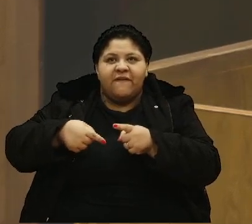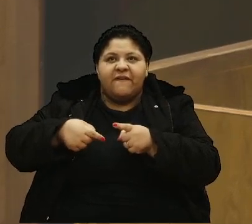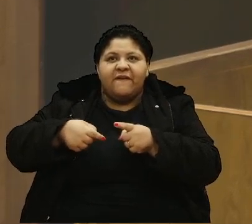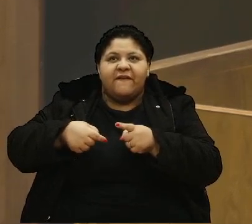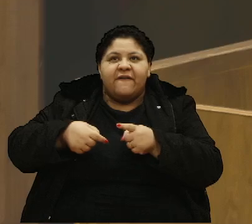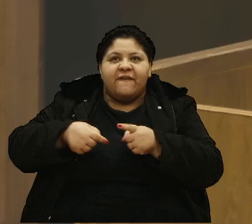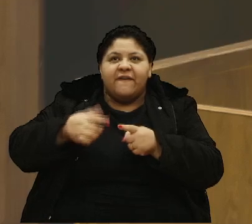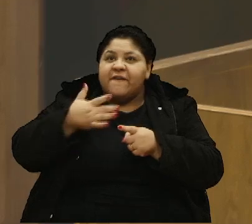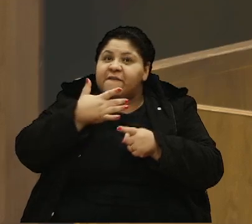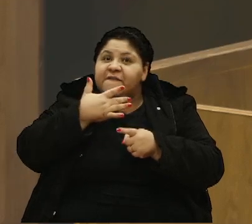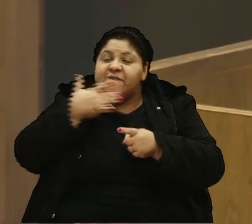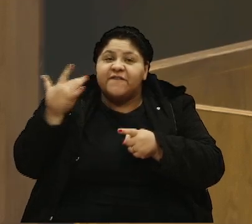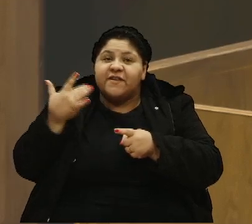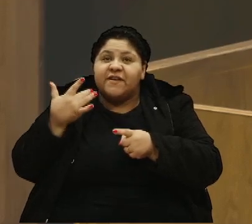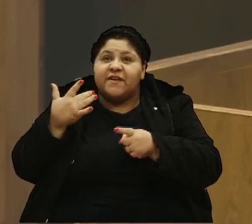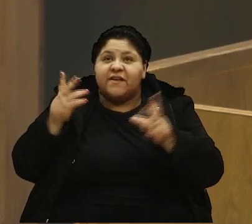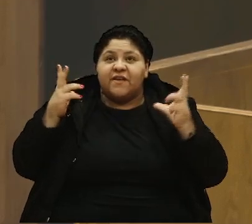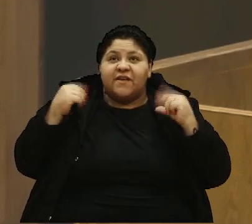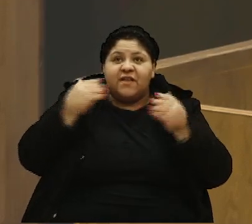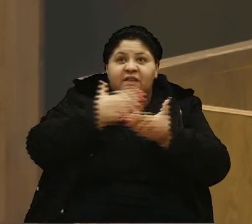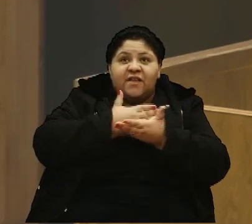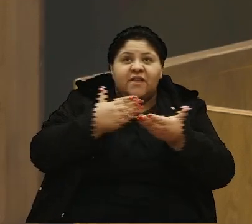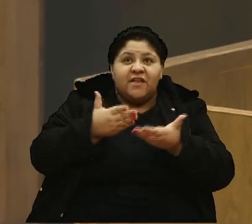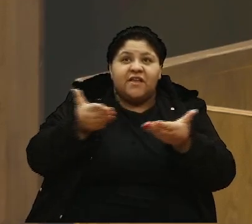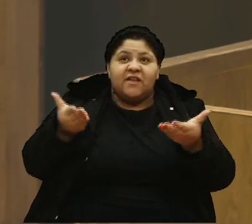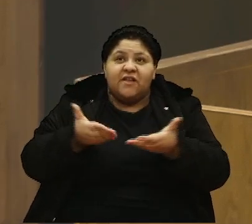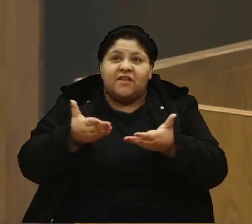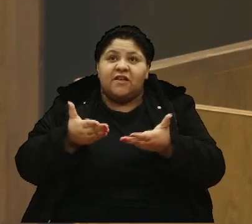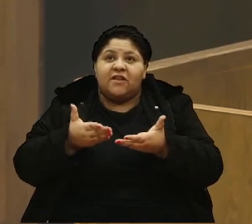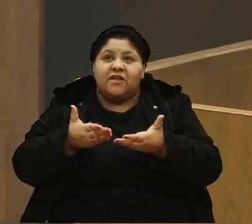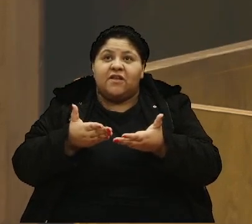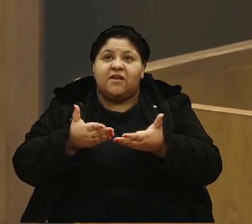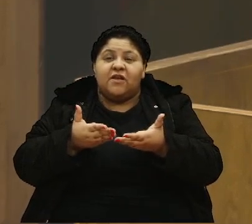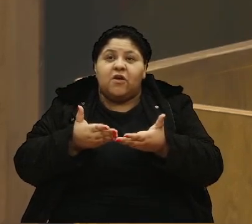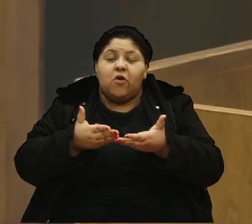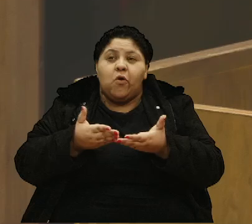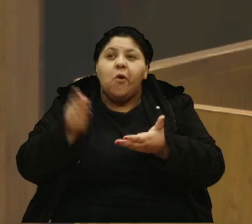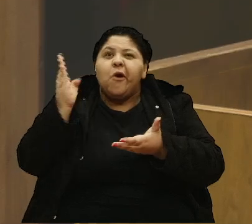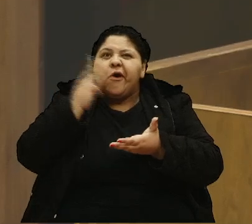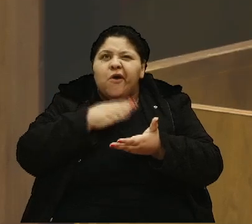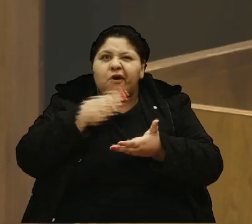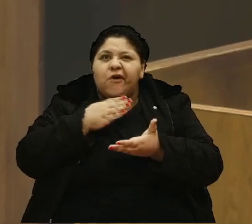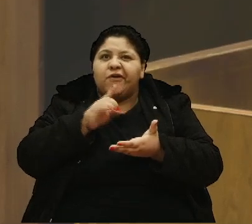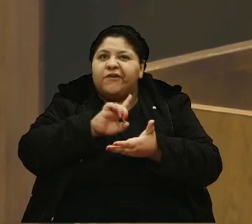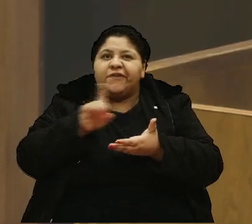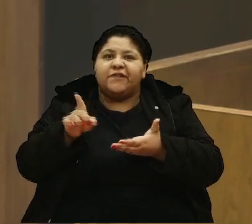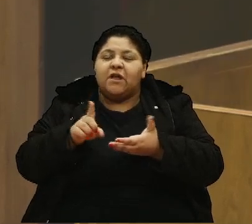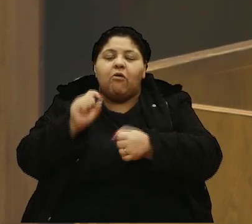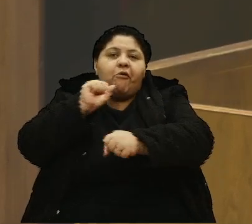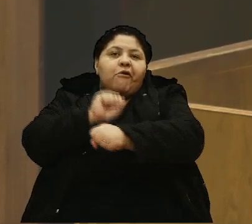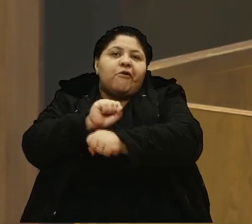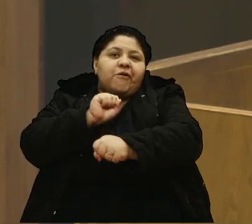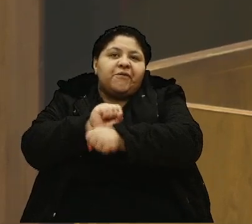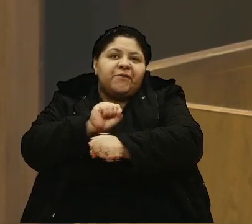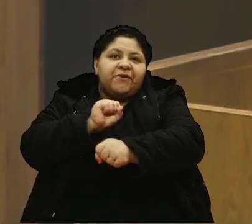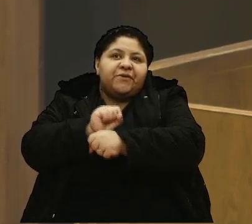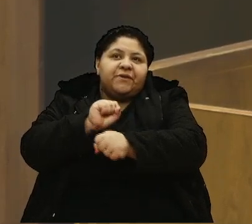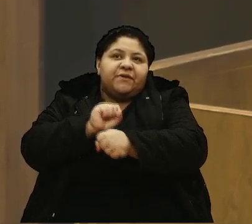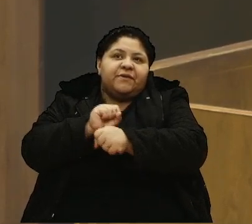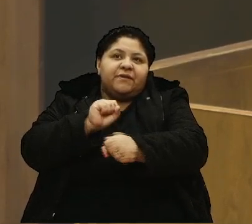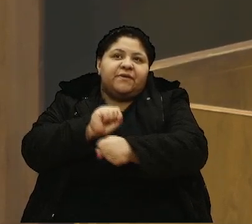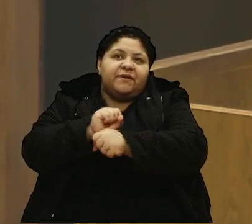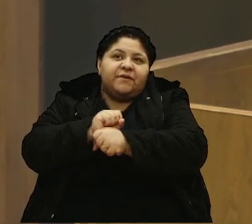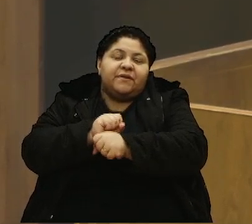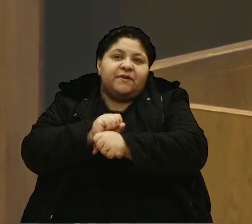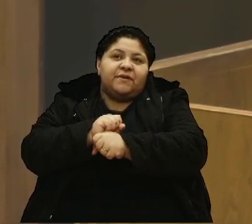que o motorista ele inicie já de uma aceleração para que ele não fique aguardando e não cause engarrafamento